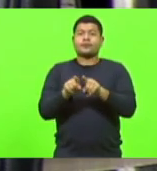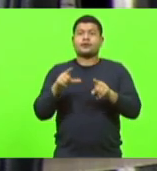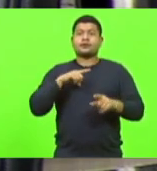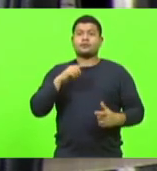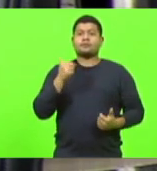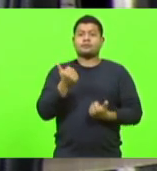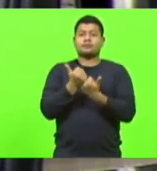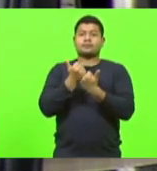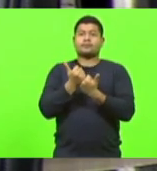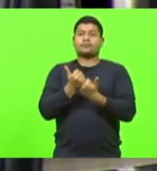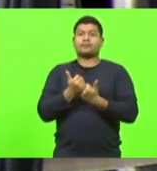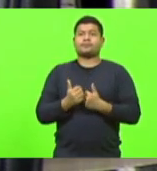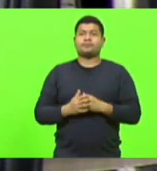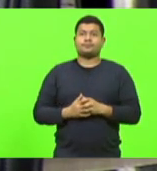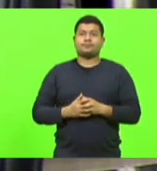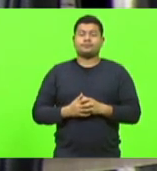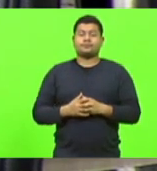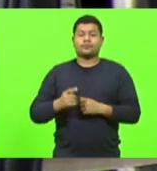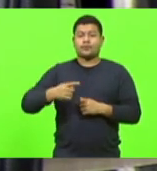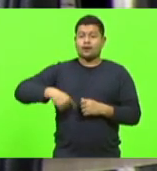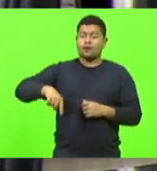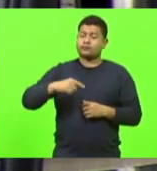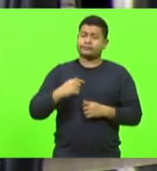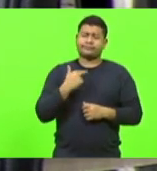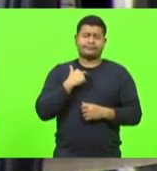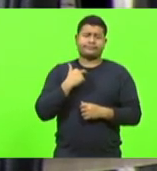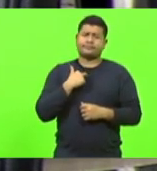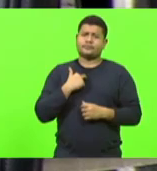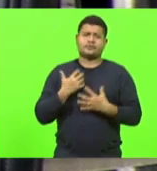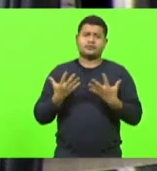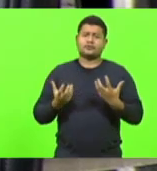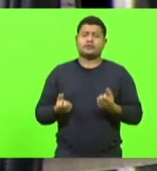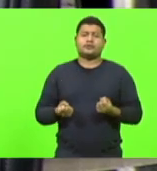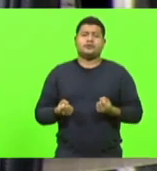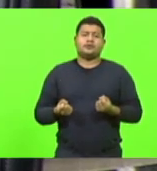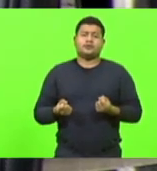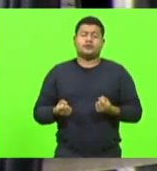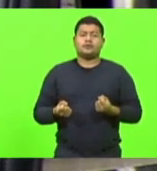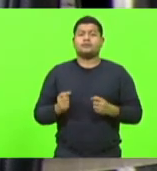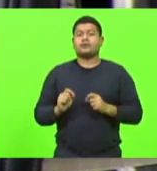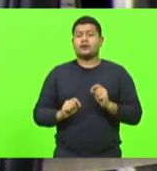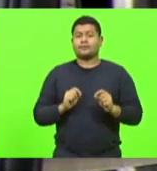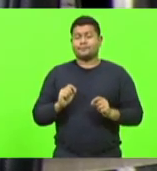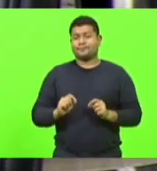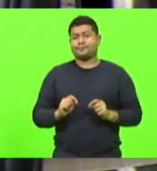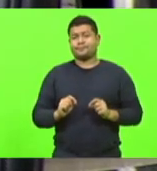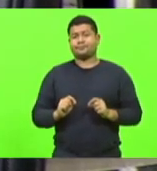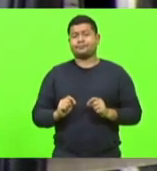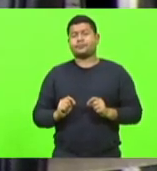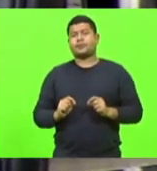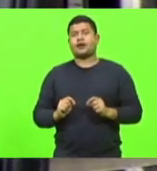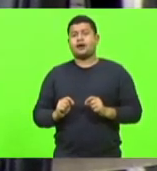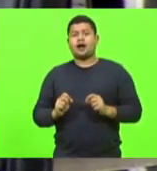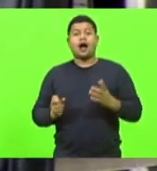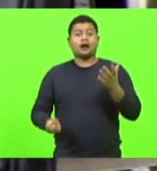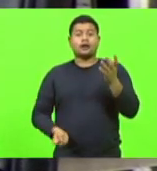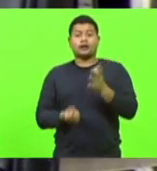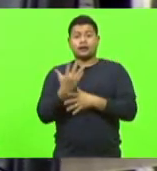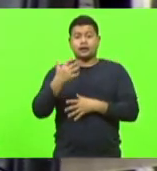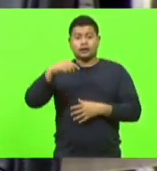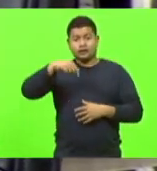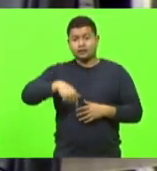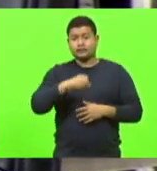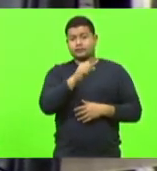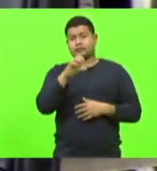apoio e nós não podemos deixar o que se crie em Santa Catarina